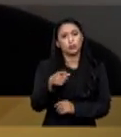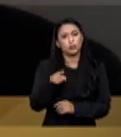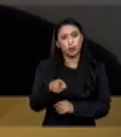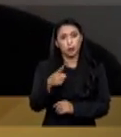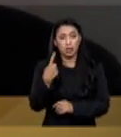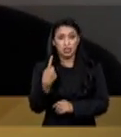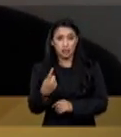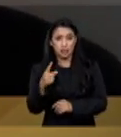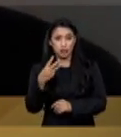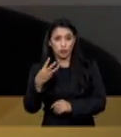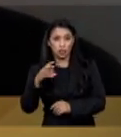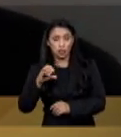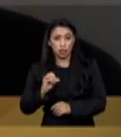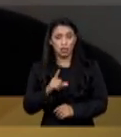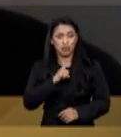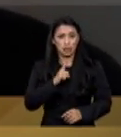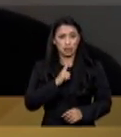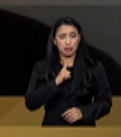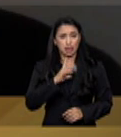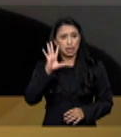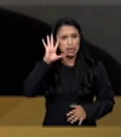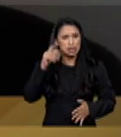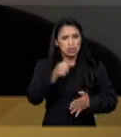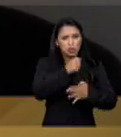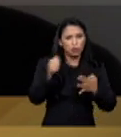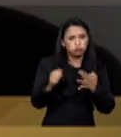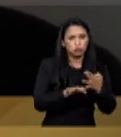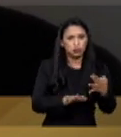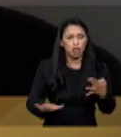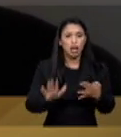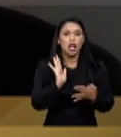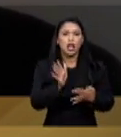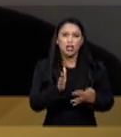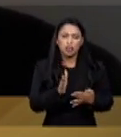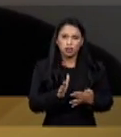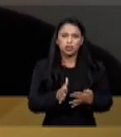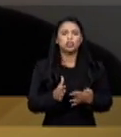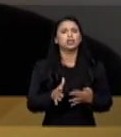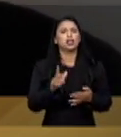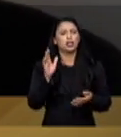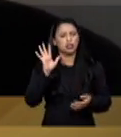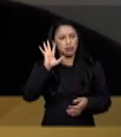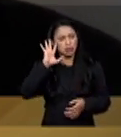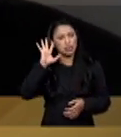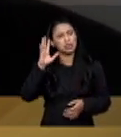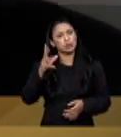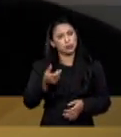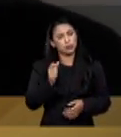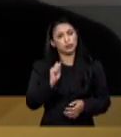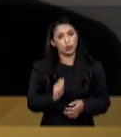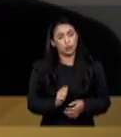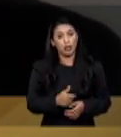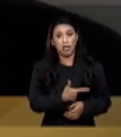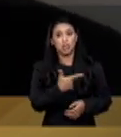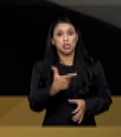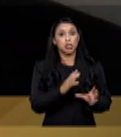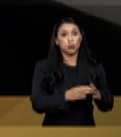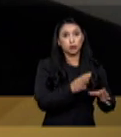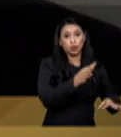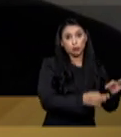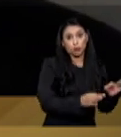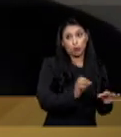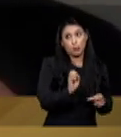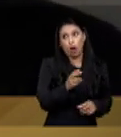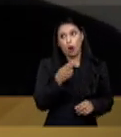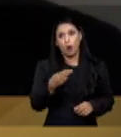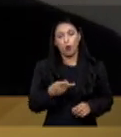4.130, os contornos jurisprudenciais já delineados, quer pela segunda turma, quer